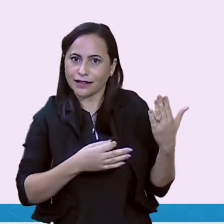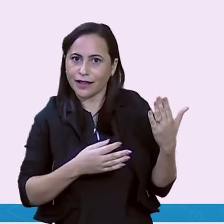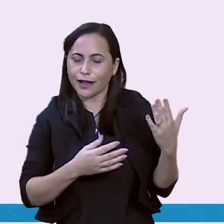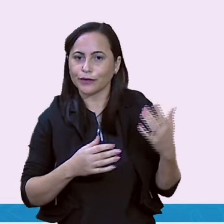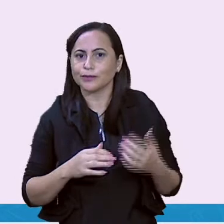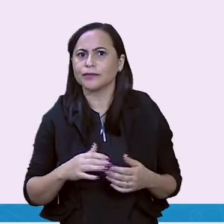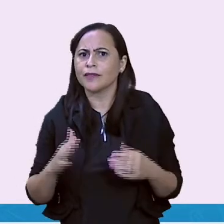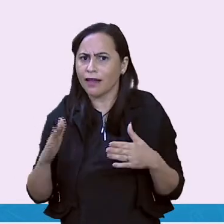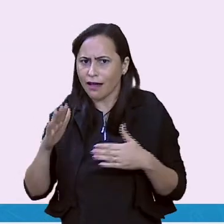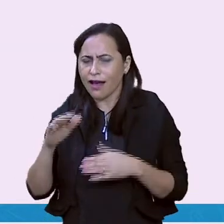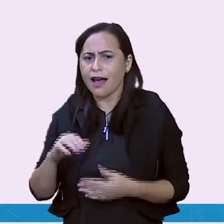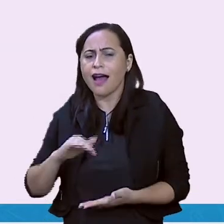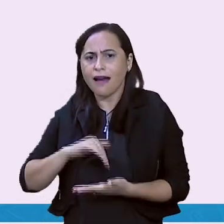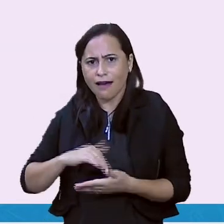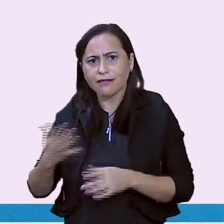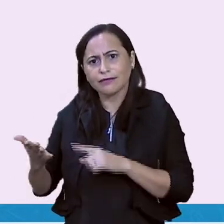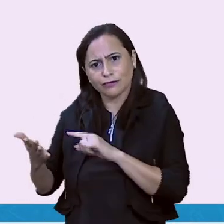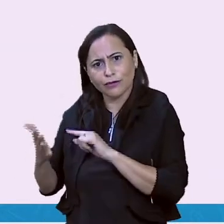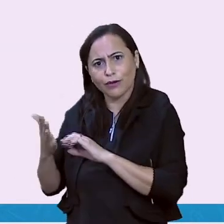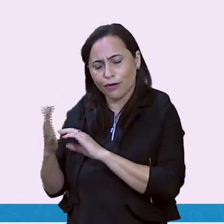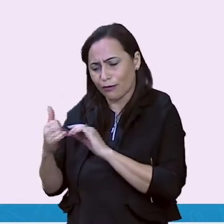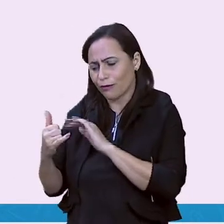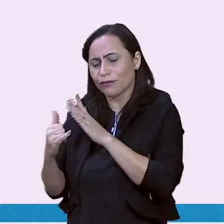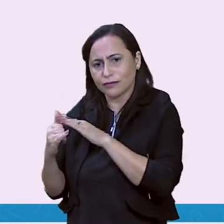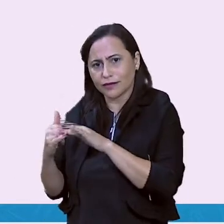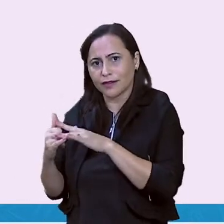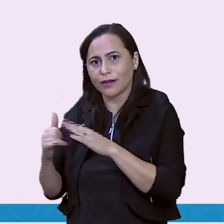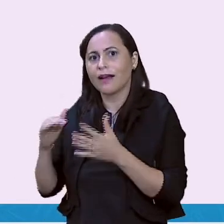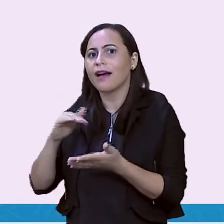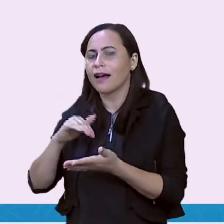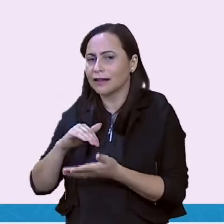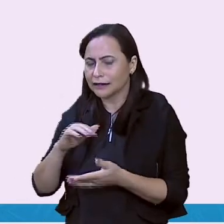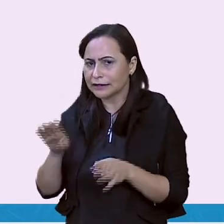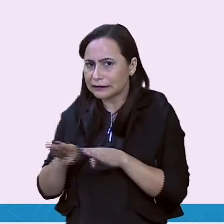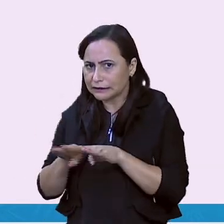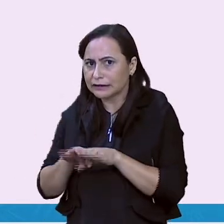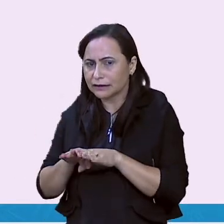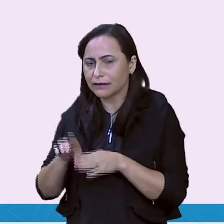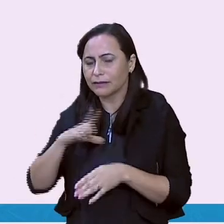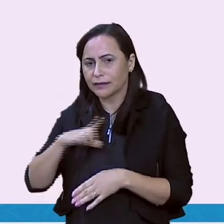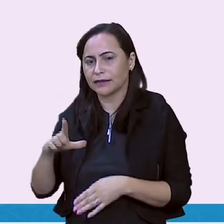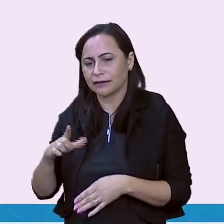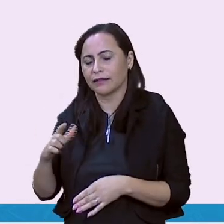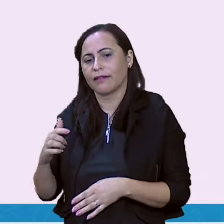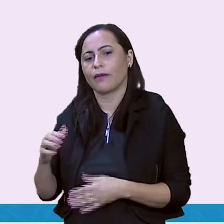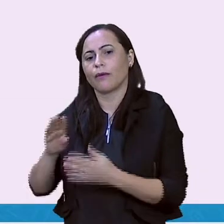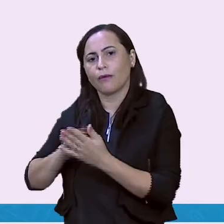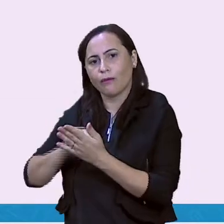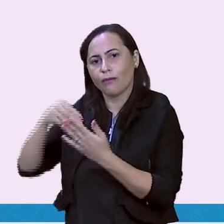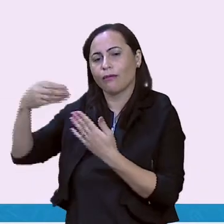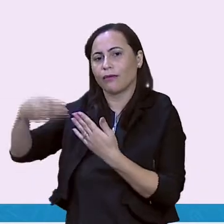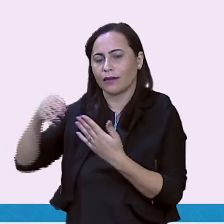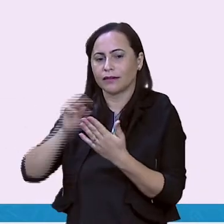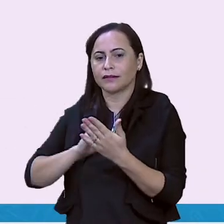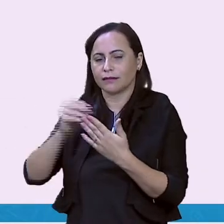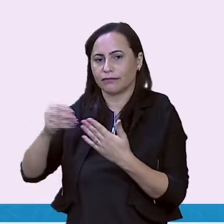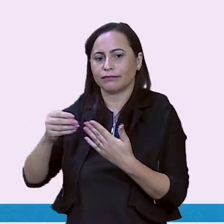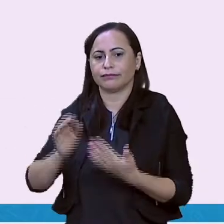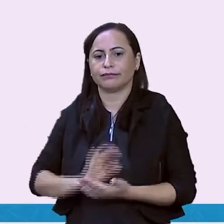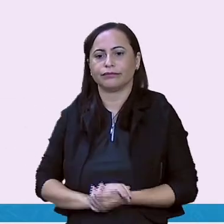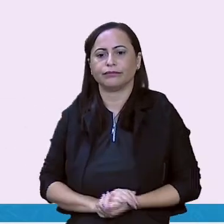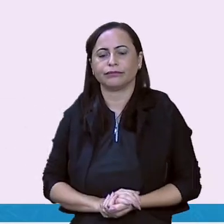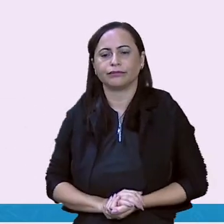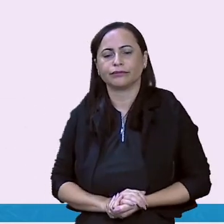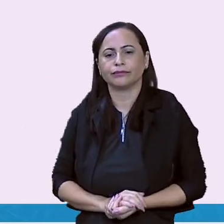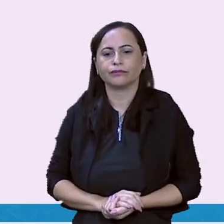a data e a hora. Pois é, eu utilizo o calendário do nosso ano para saber essa data aí. Então, para saber